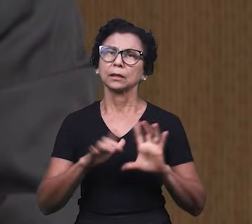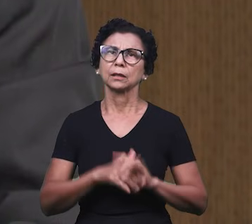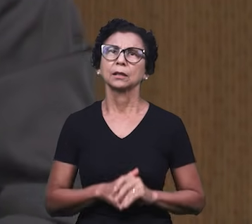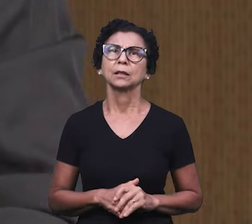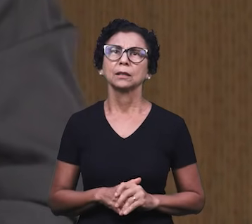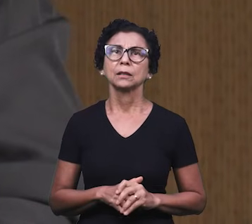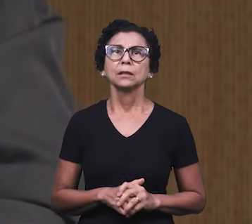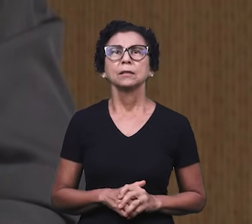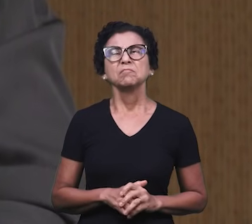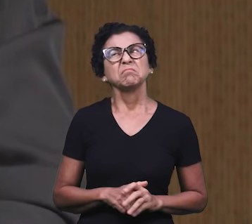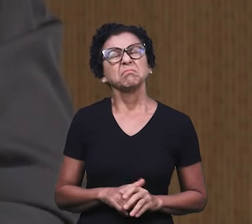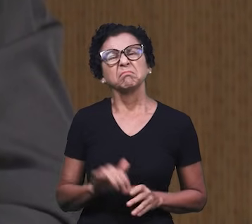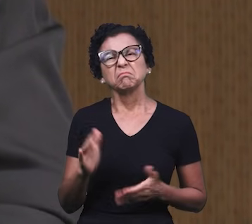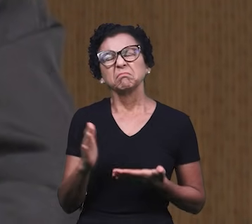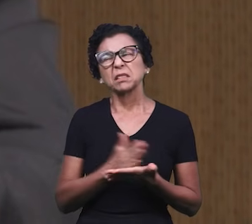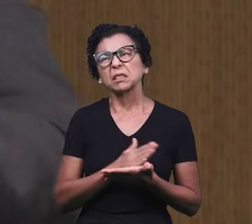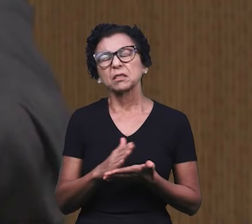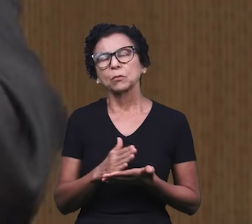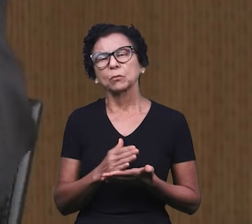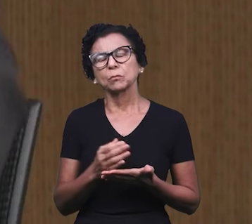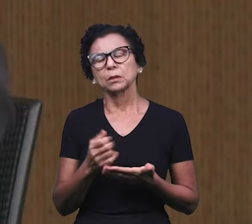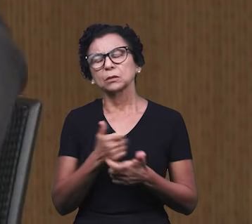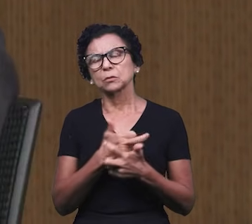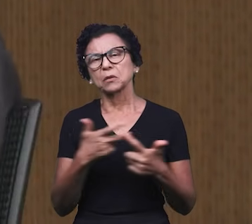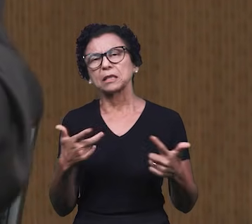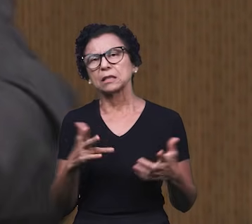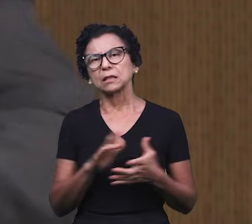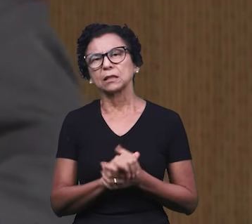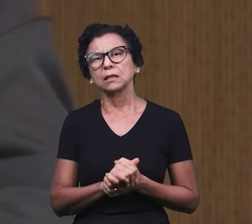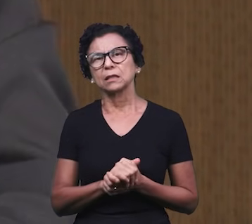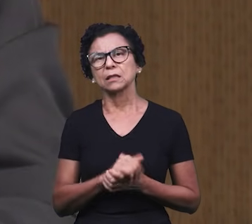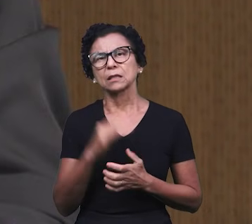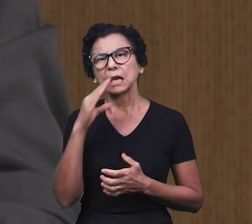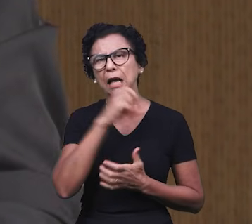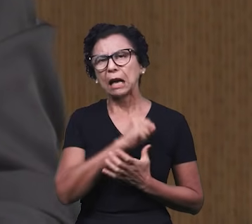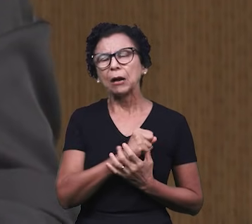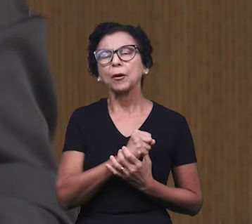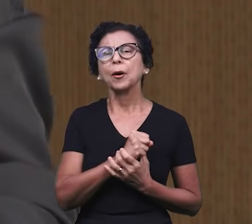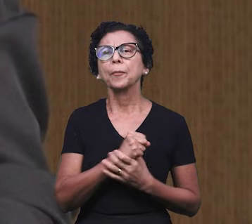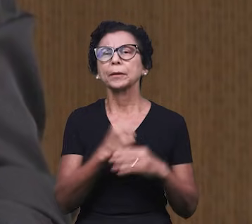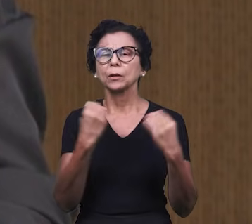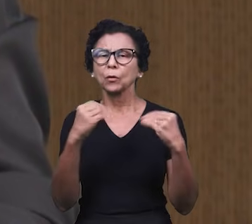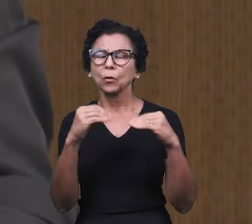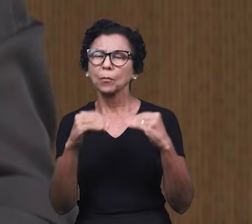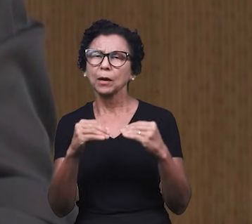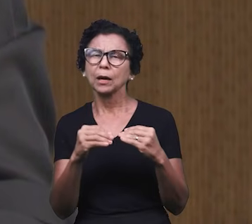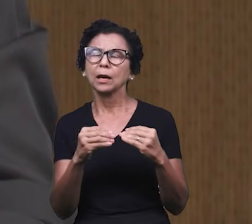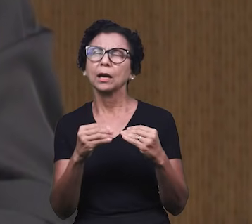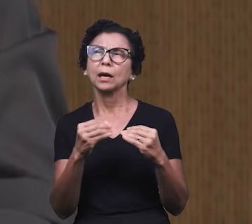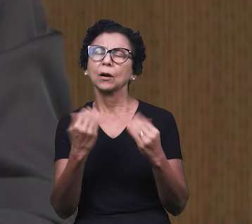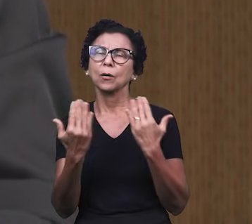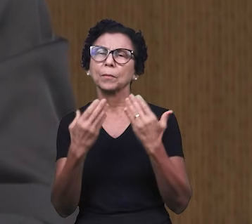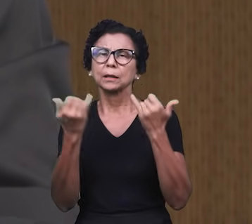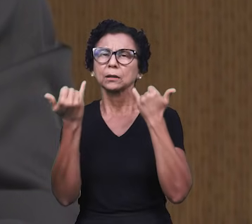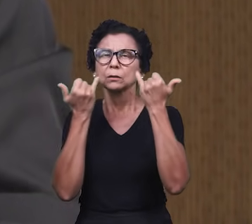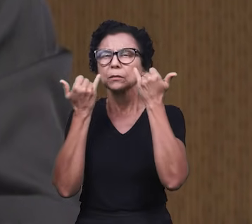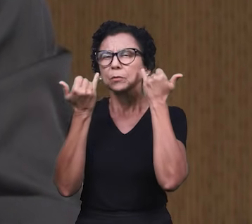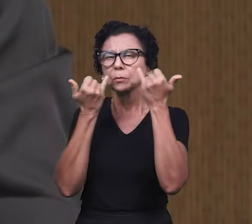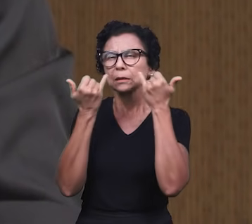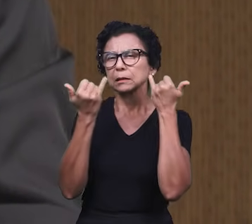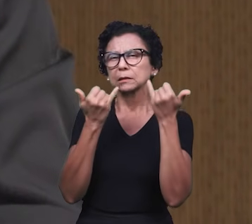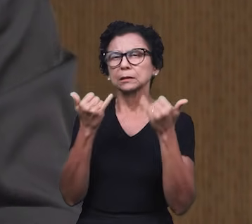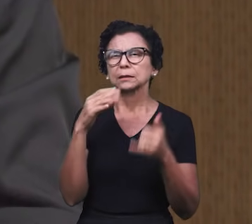fico, a não ser coisas pequenas, tipo lá da escola Dodd, que é mais tipo um comercialzinho que a gente chama lá, né? Então aquilo